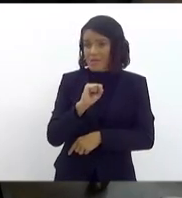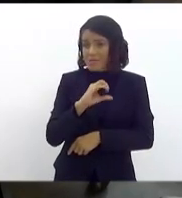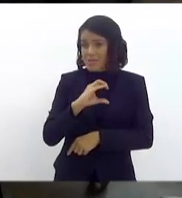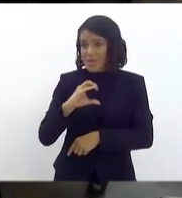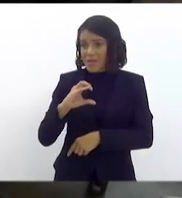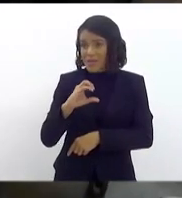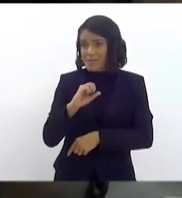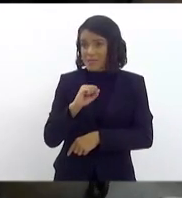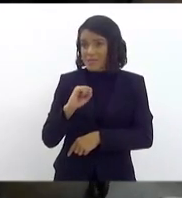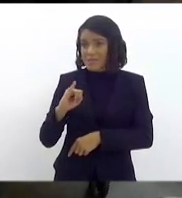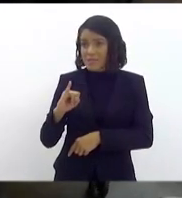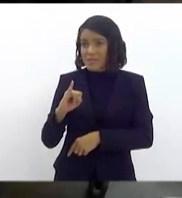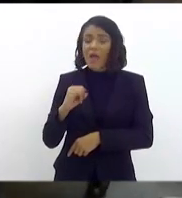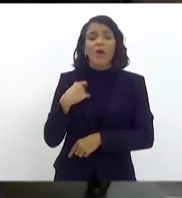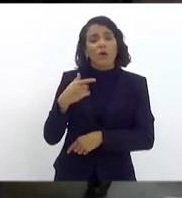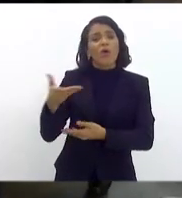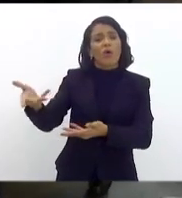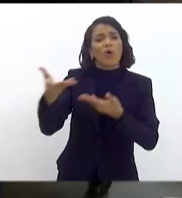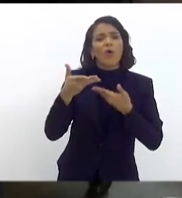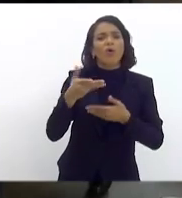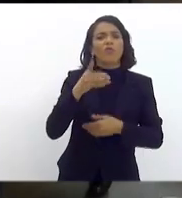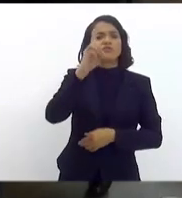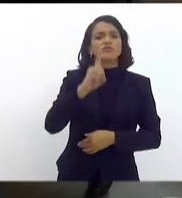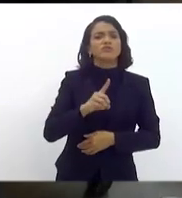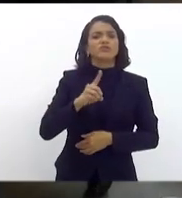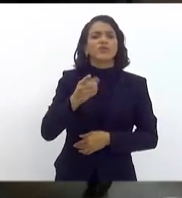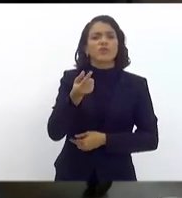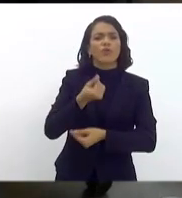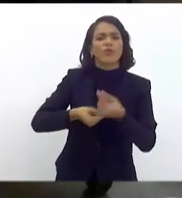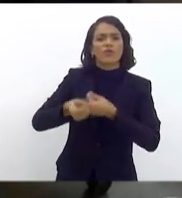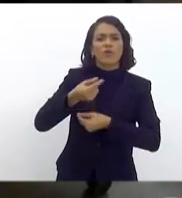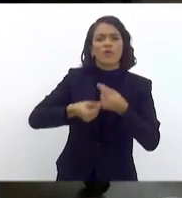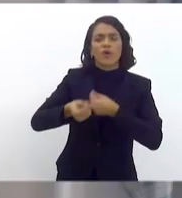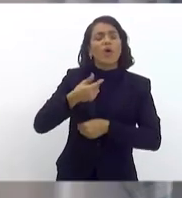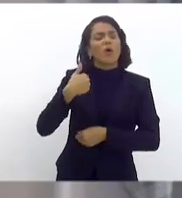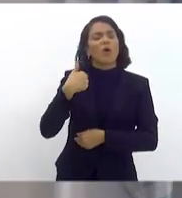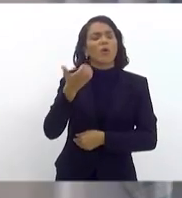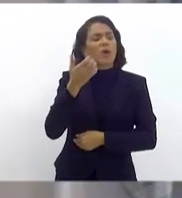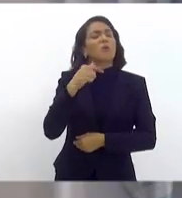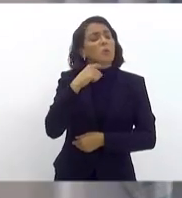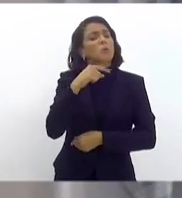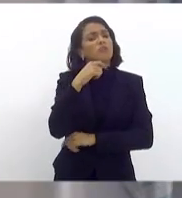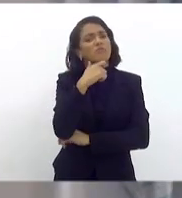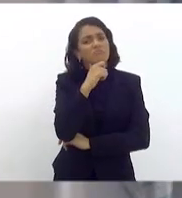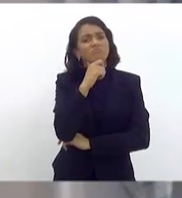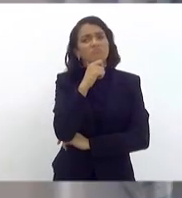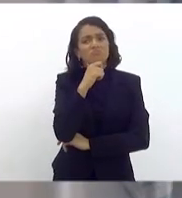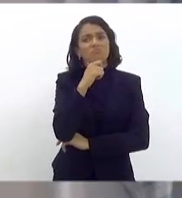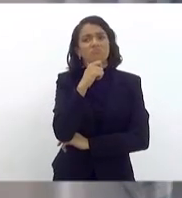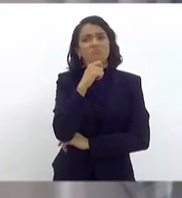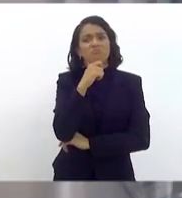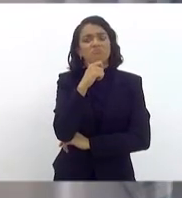Chamar o diretor, convocar o diretor financeiro do ECAD também? Eu não sei também. Como é que se é ISS ou ICMS. Eu tenho essa dúvida.